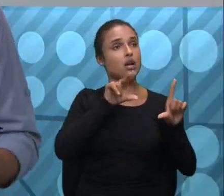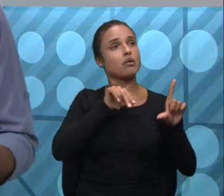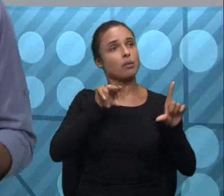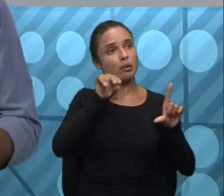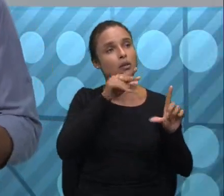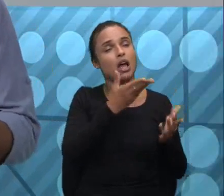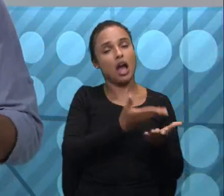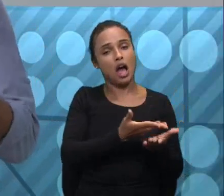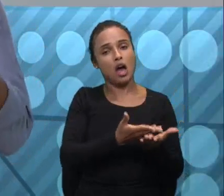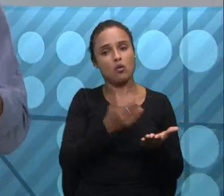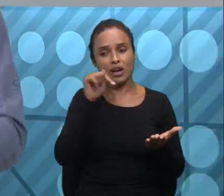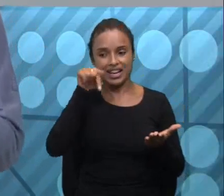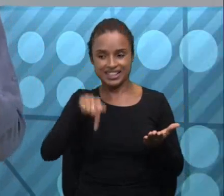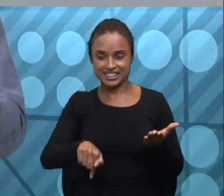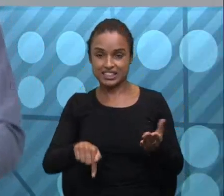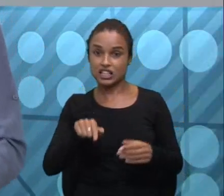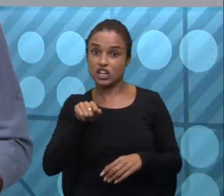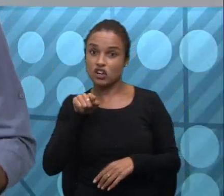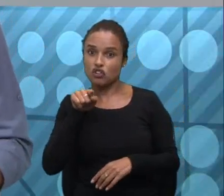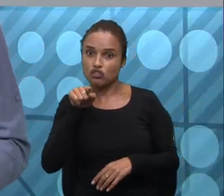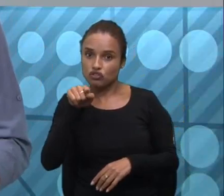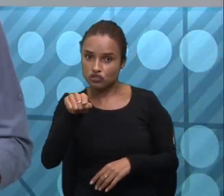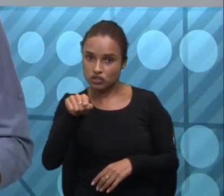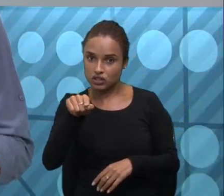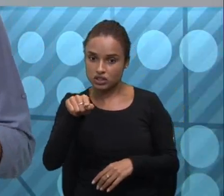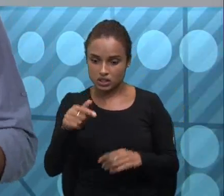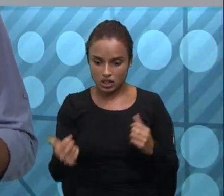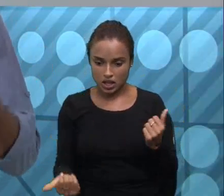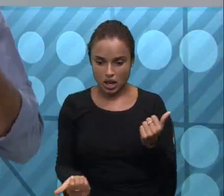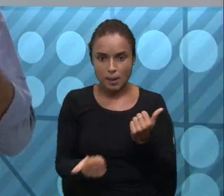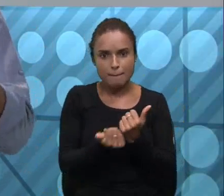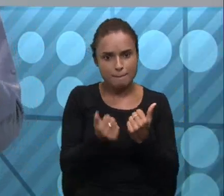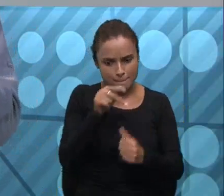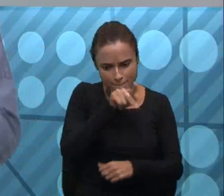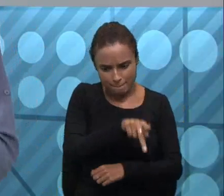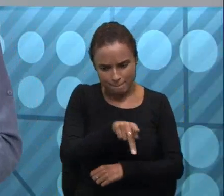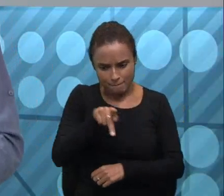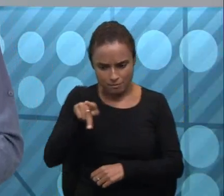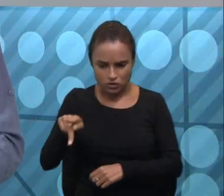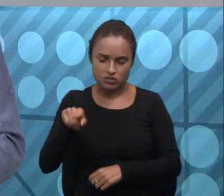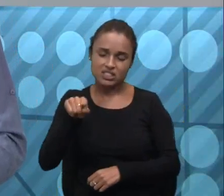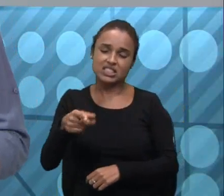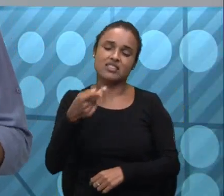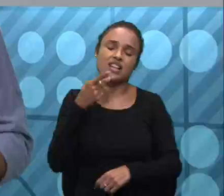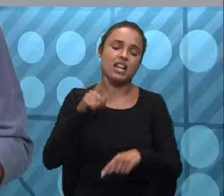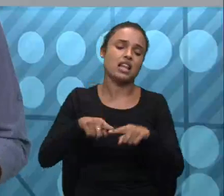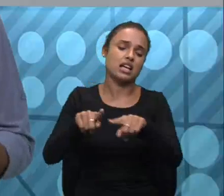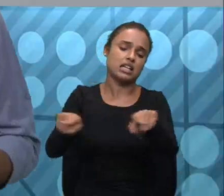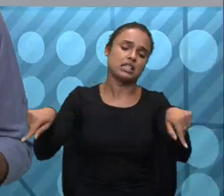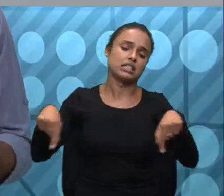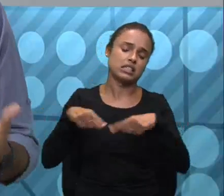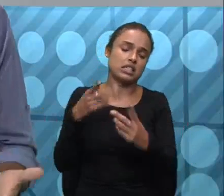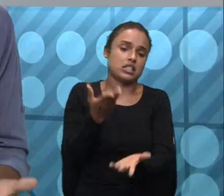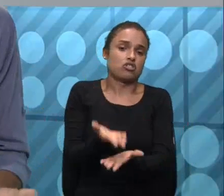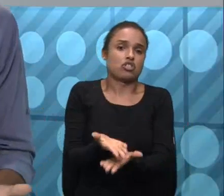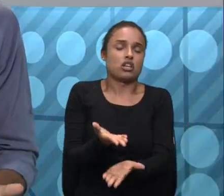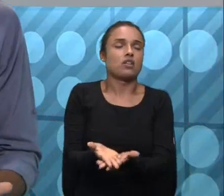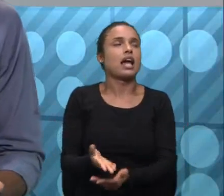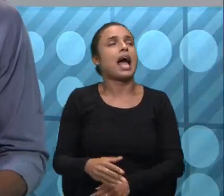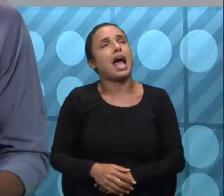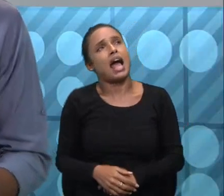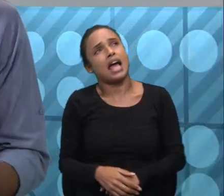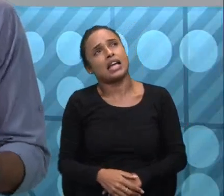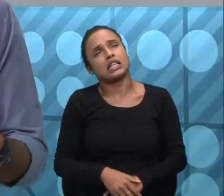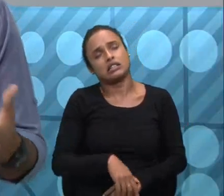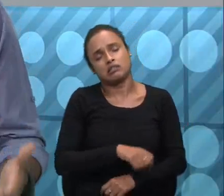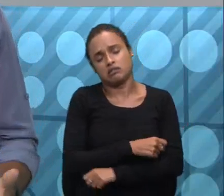atividades. Você está jogando contra a sua própria instituição e está prejudicando o seu próprio aluno. Então, eu peço muita contribuição